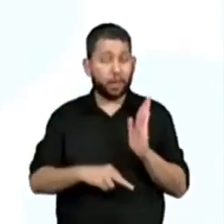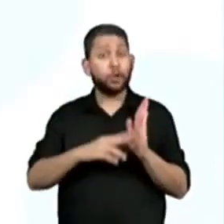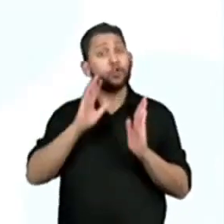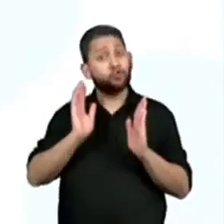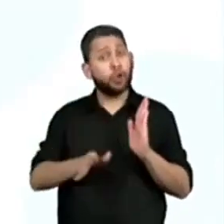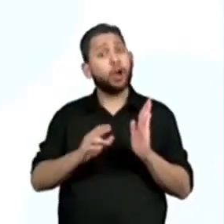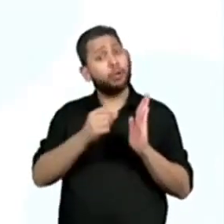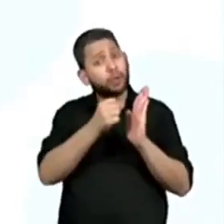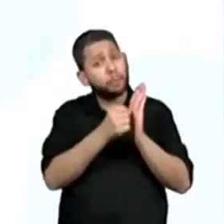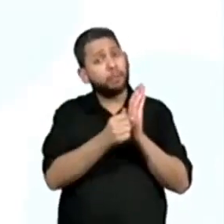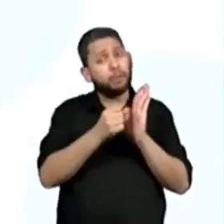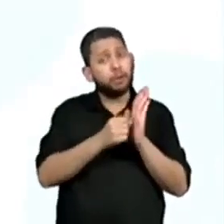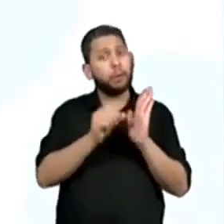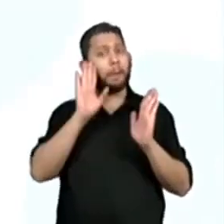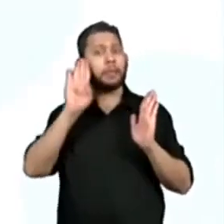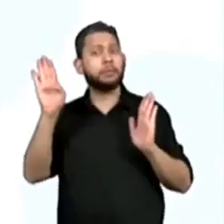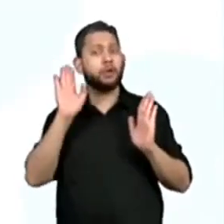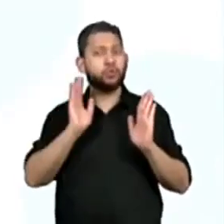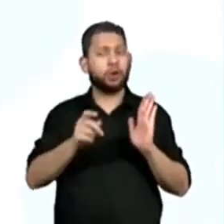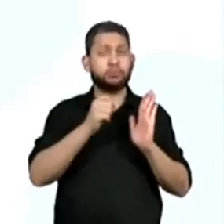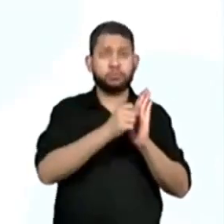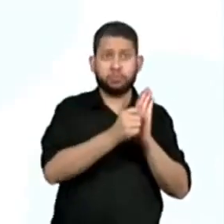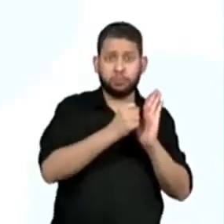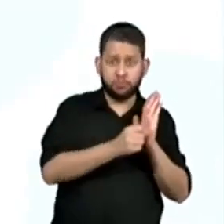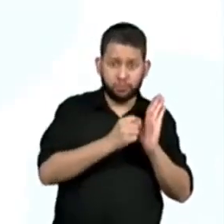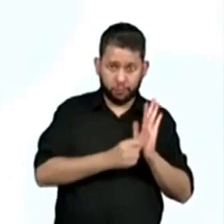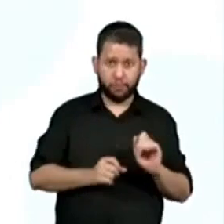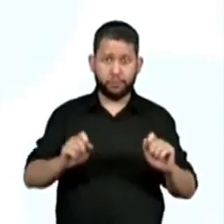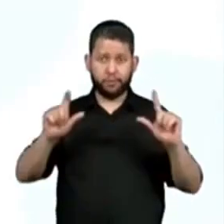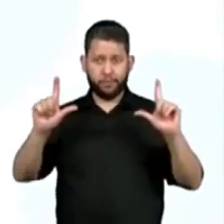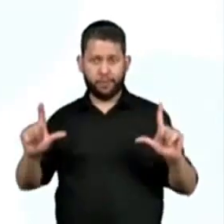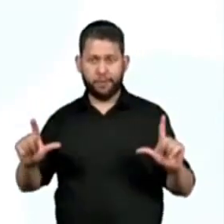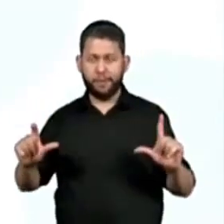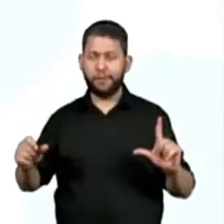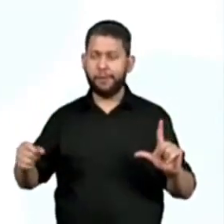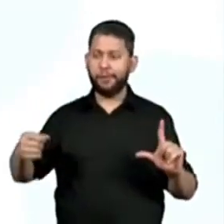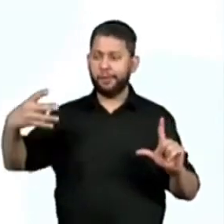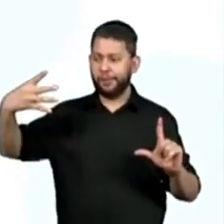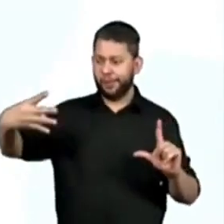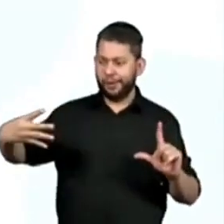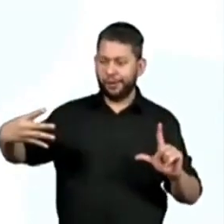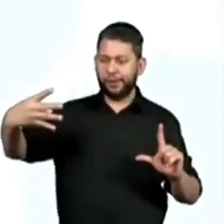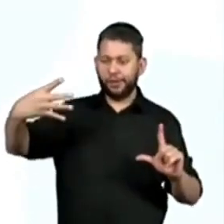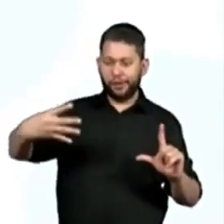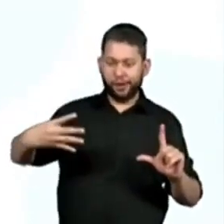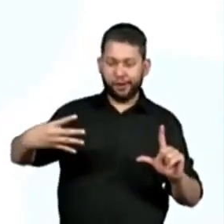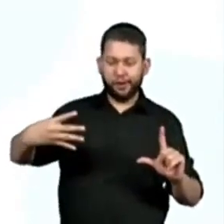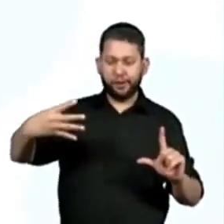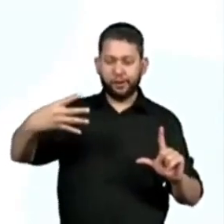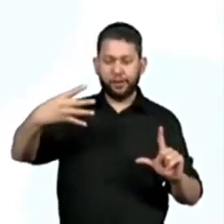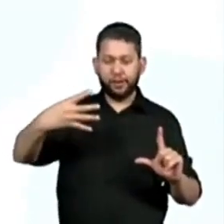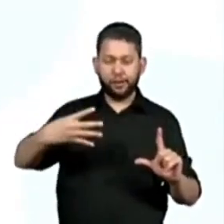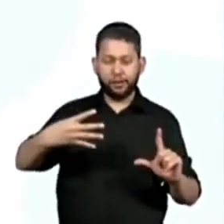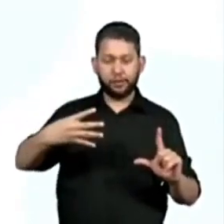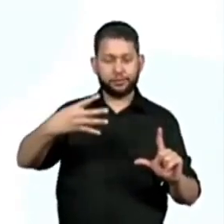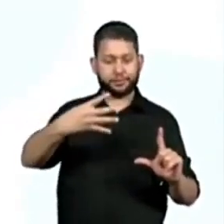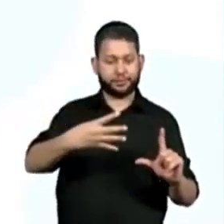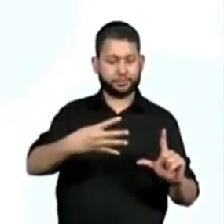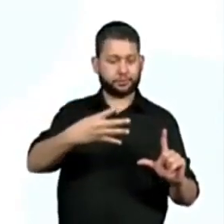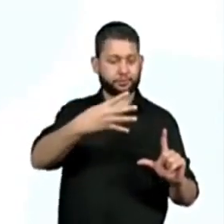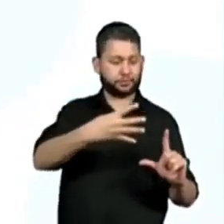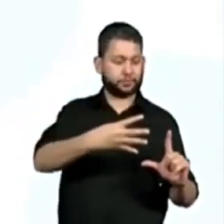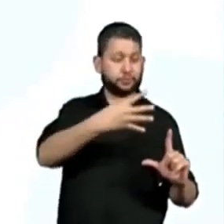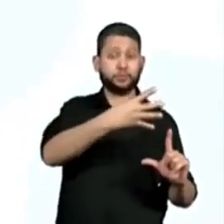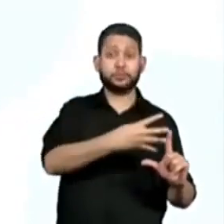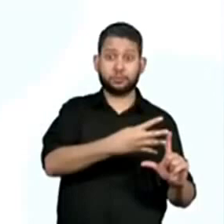esse chocolate então tem 24 pedaço e pediu que ela a dividir-se